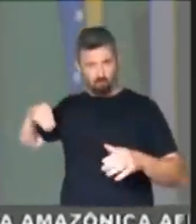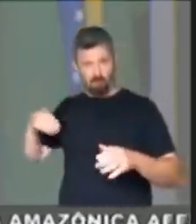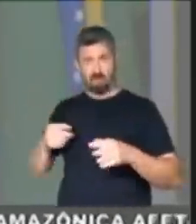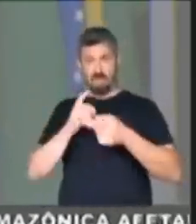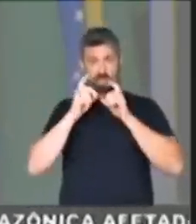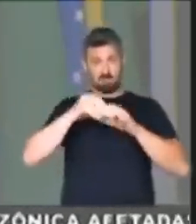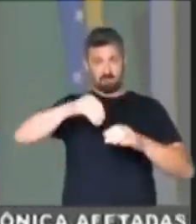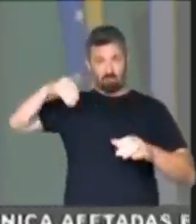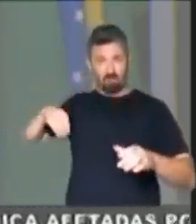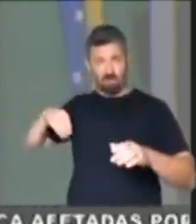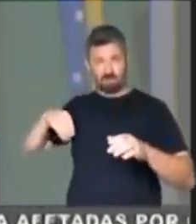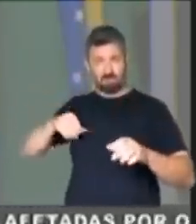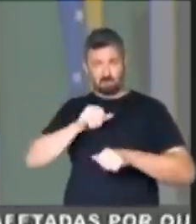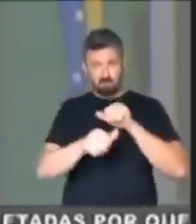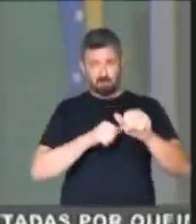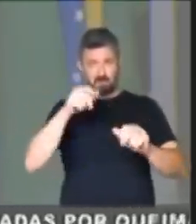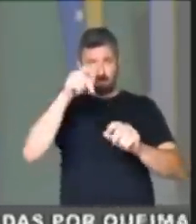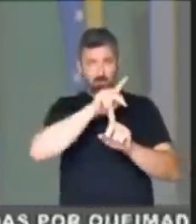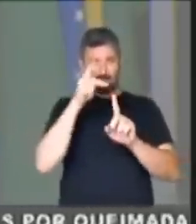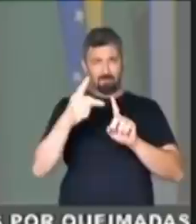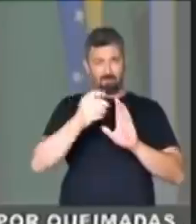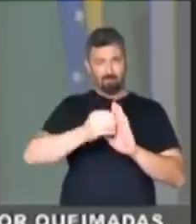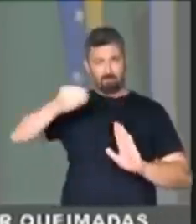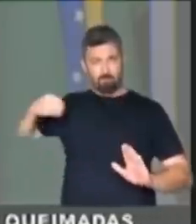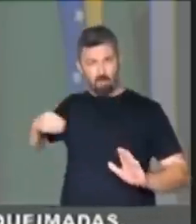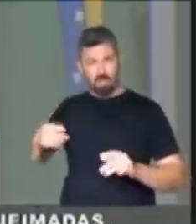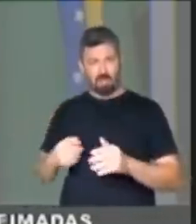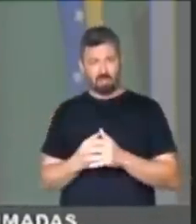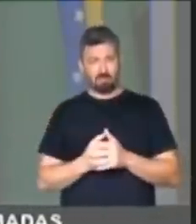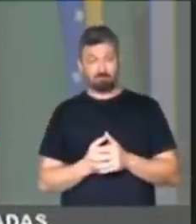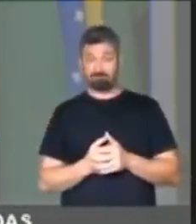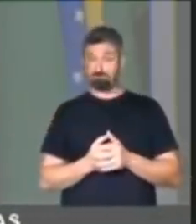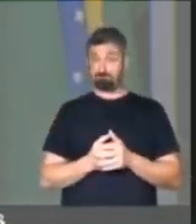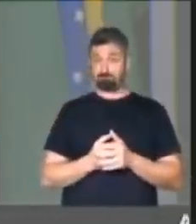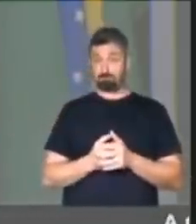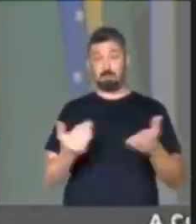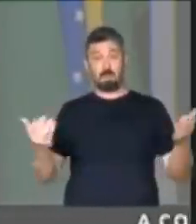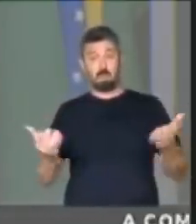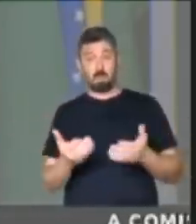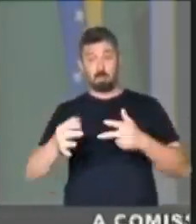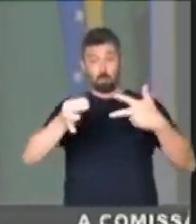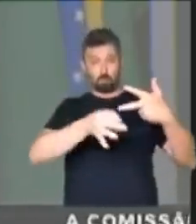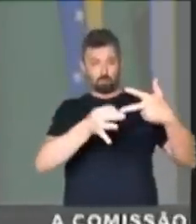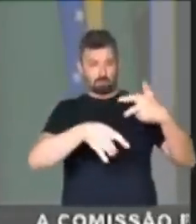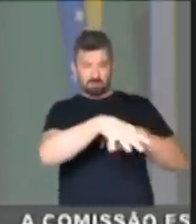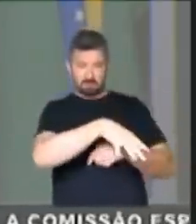administrativa para fora, reforma da Previdência para fora e aqui para o